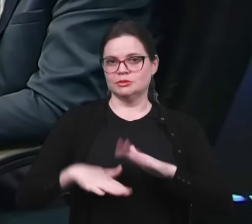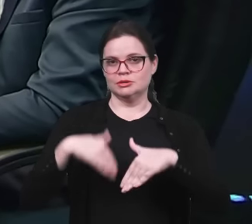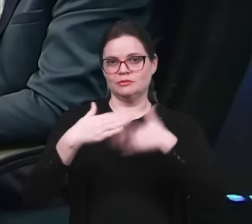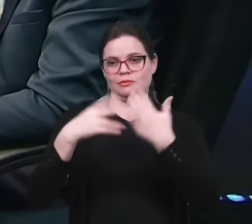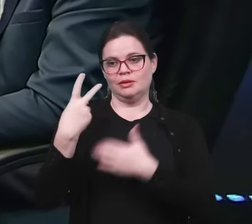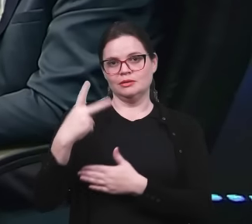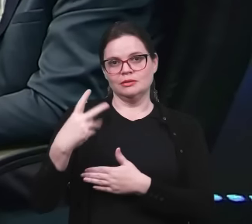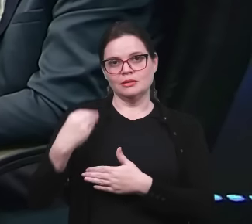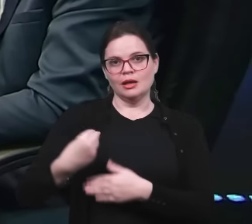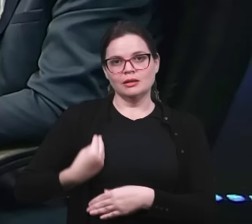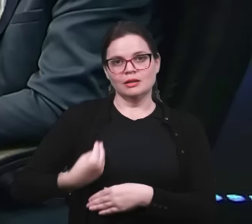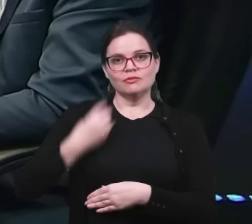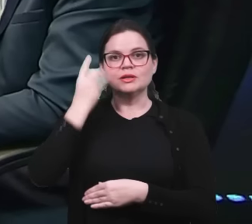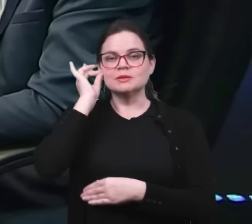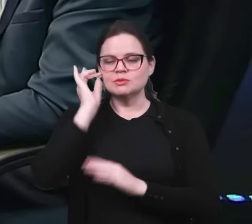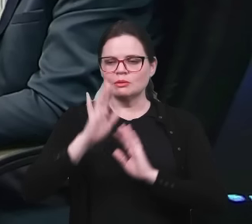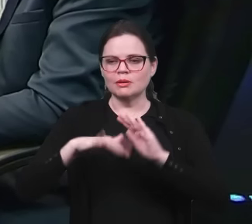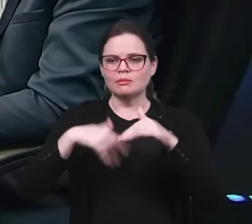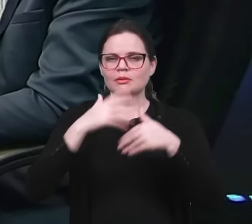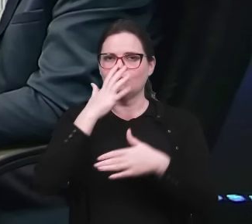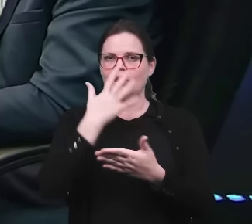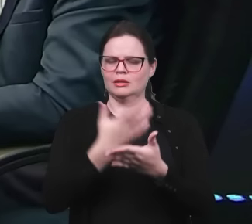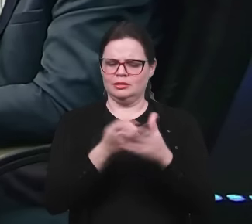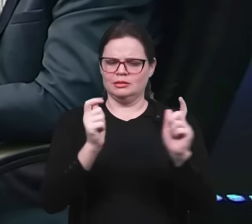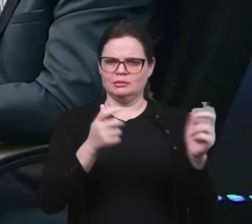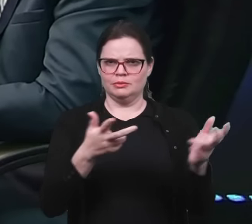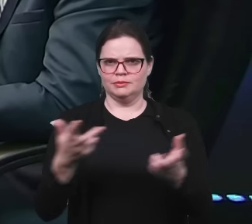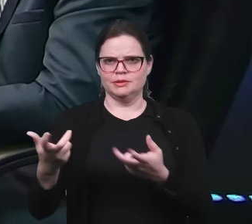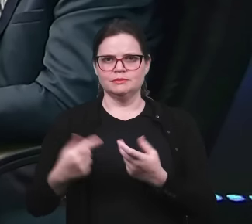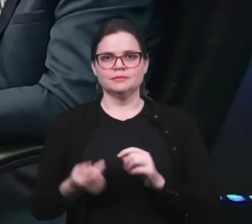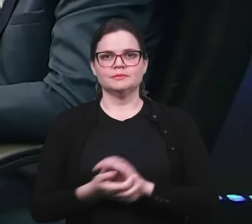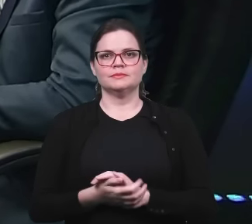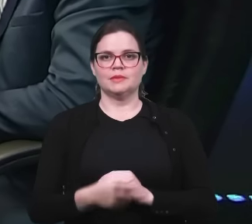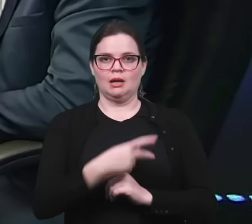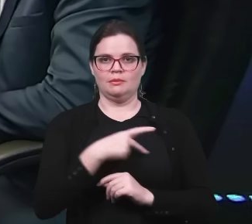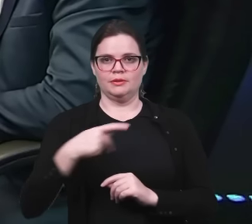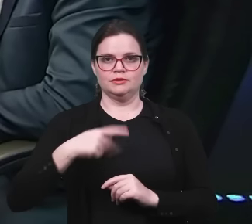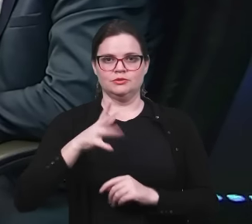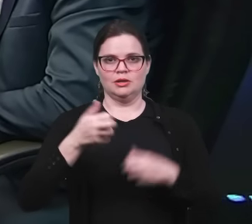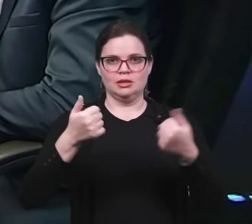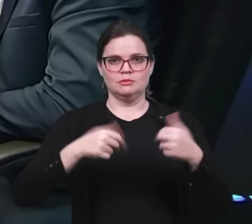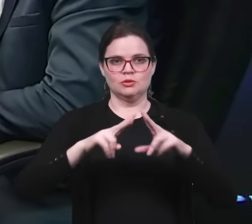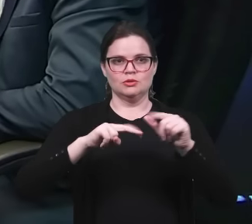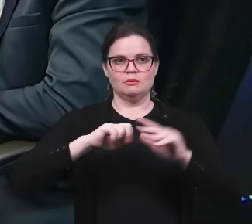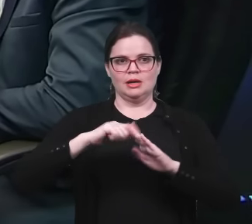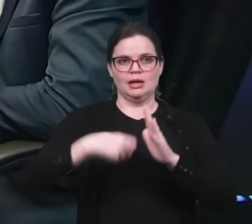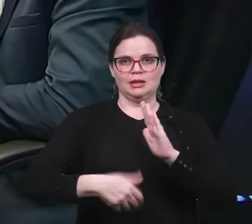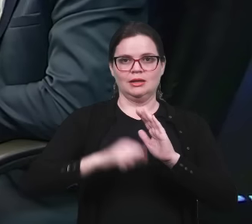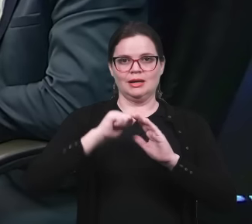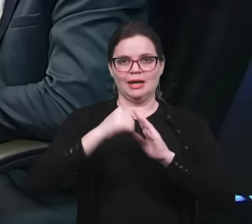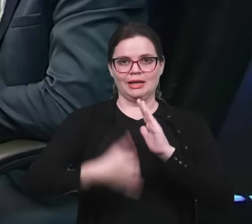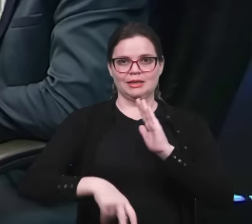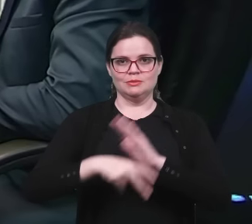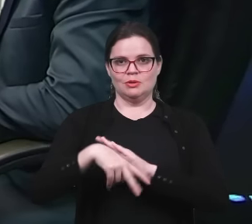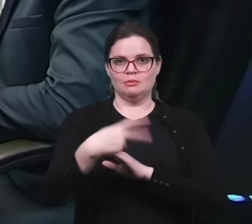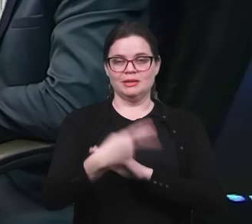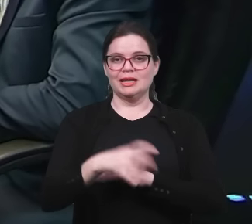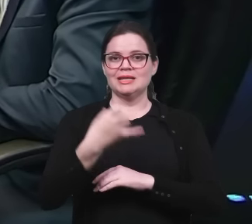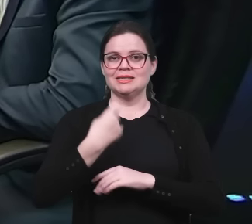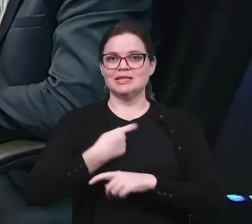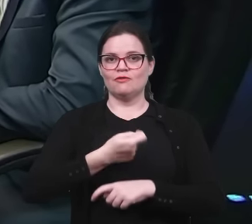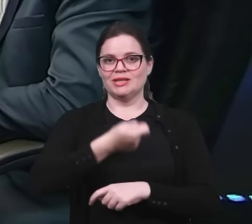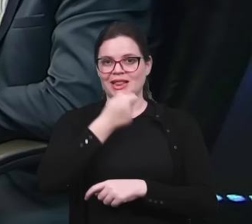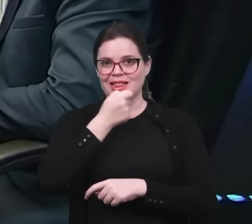processo. O pastor Miguel falou muito bem sobre características dele. Eu acho que se fosse uma entrevista de emprego, muita